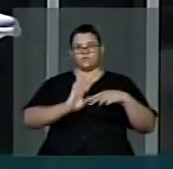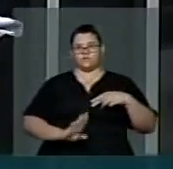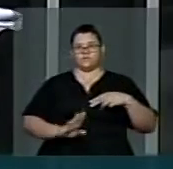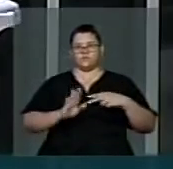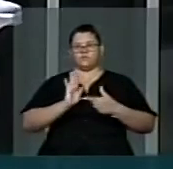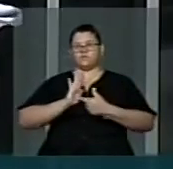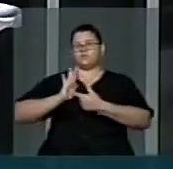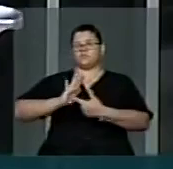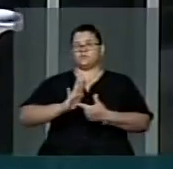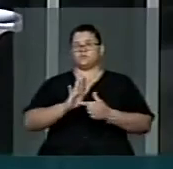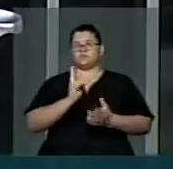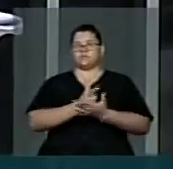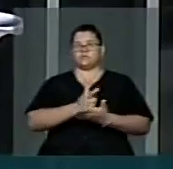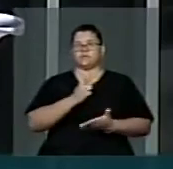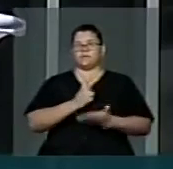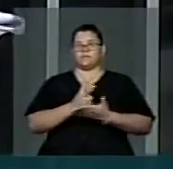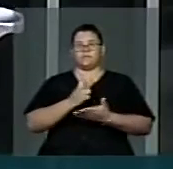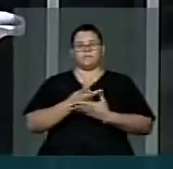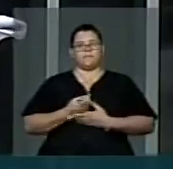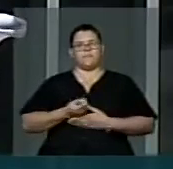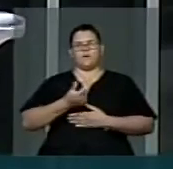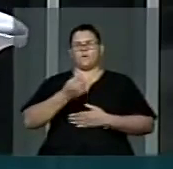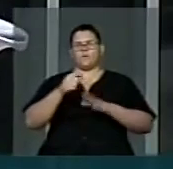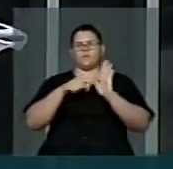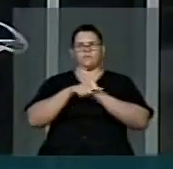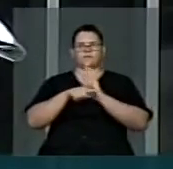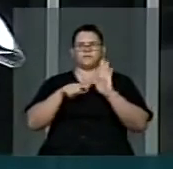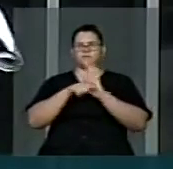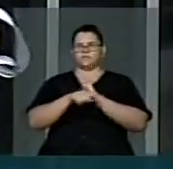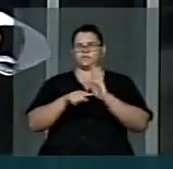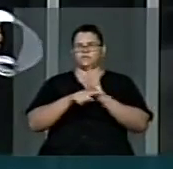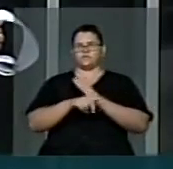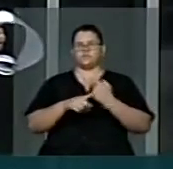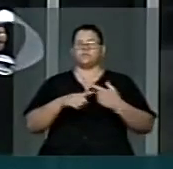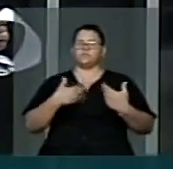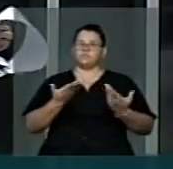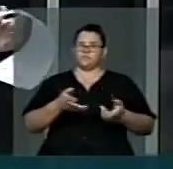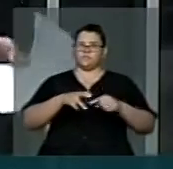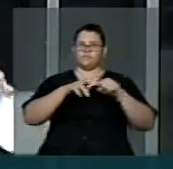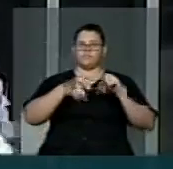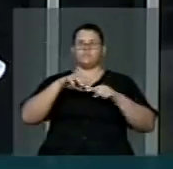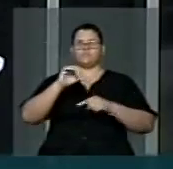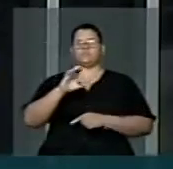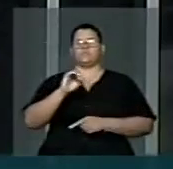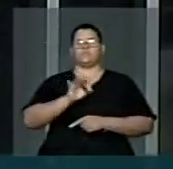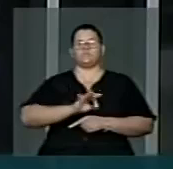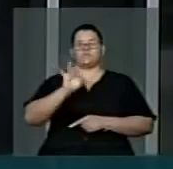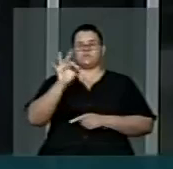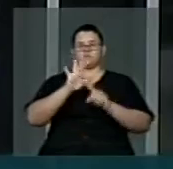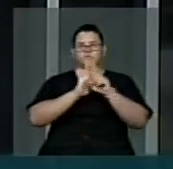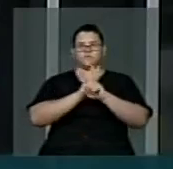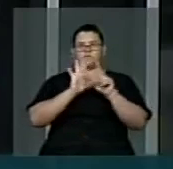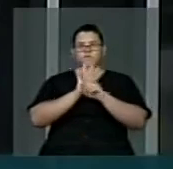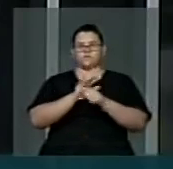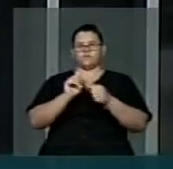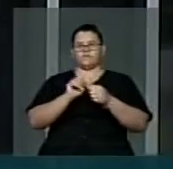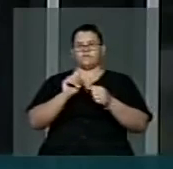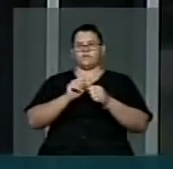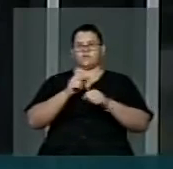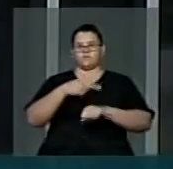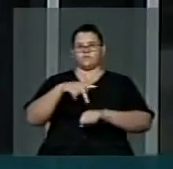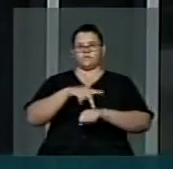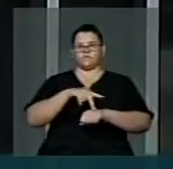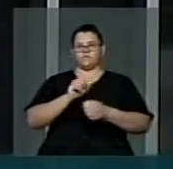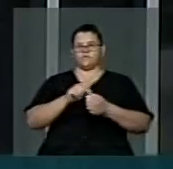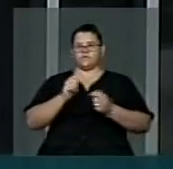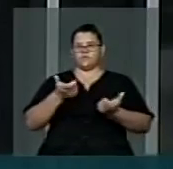dedicam cada vez menos à pesquisa e à extensão, tanto que 90% da pesquisa feita no país são produzidos nas